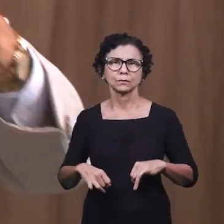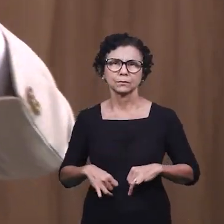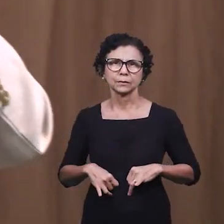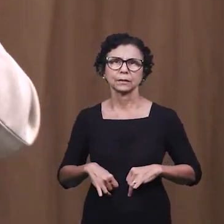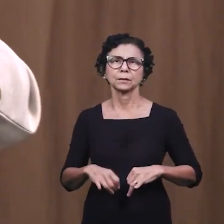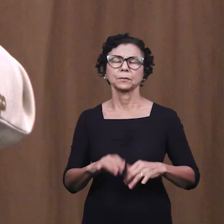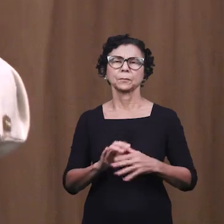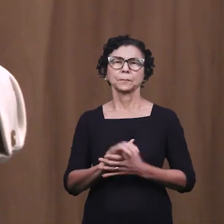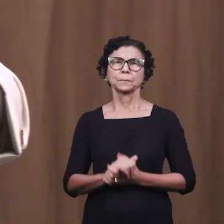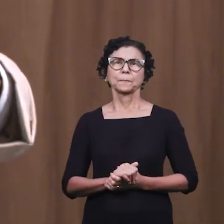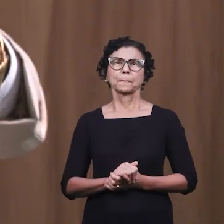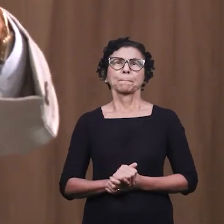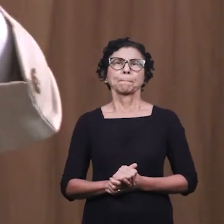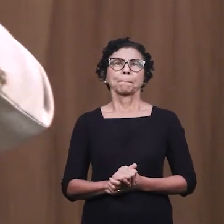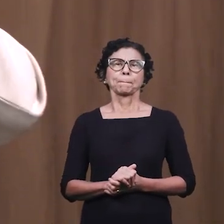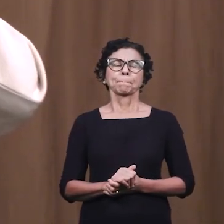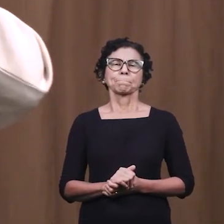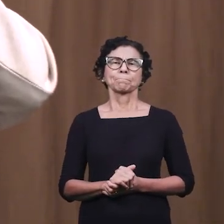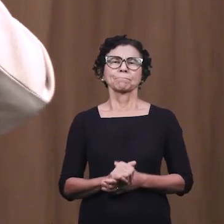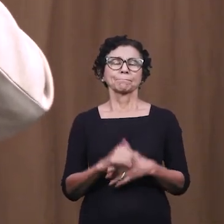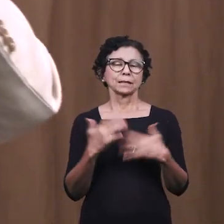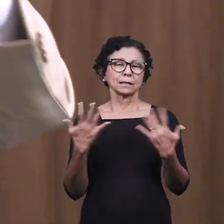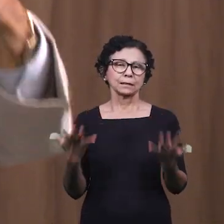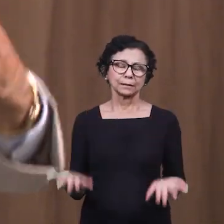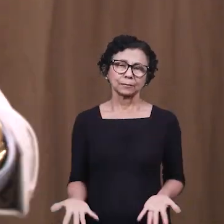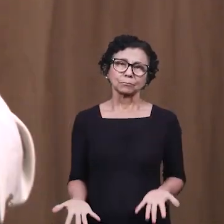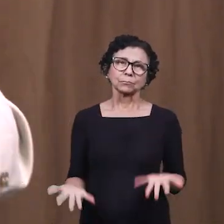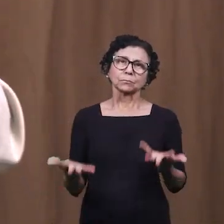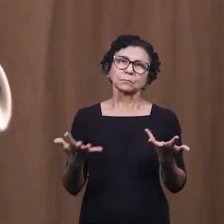sofreu, que andava pelas estradas, né,